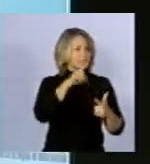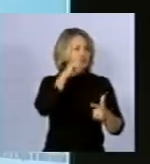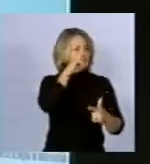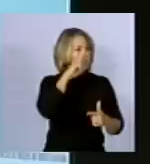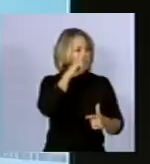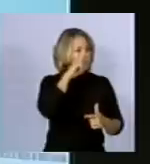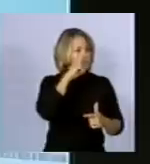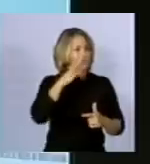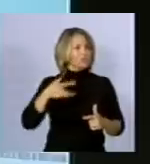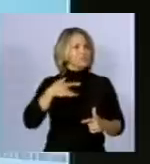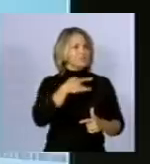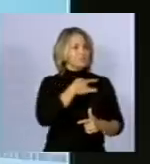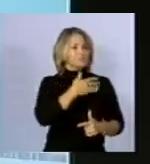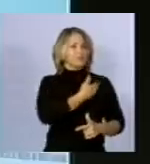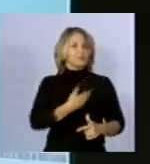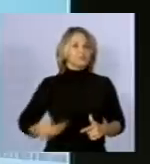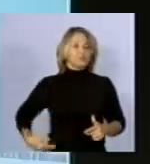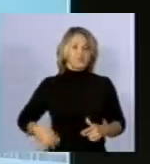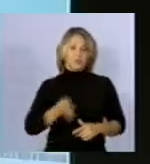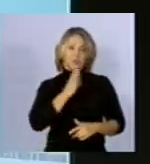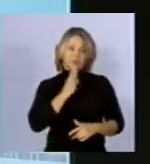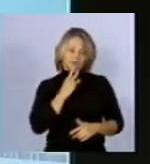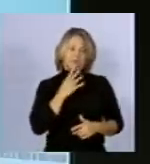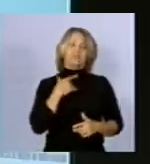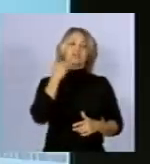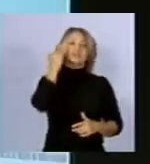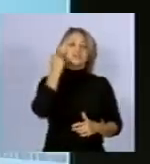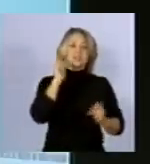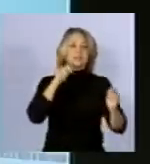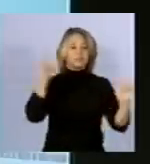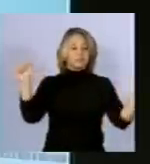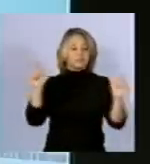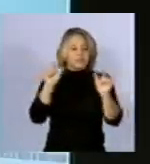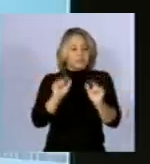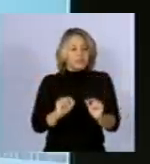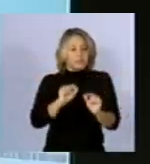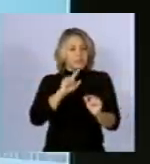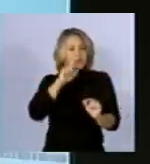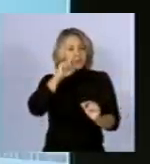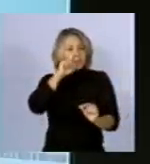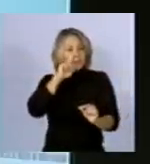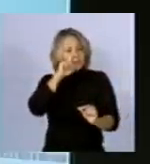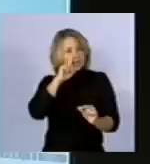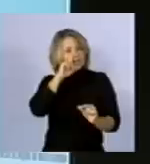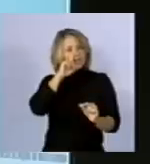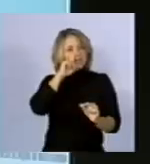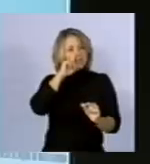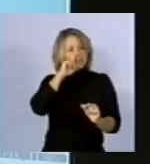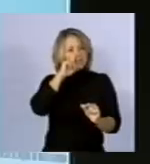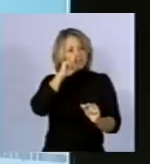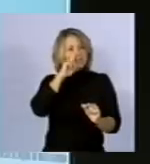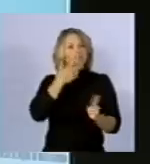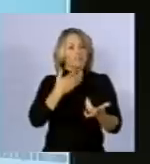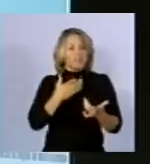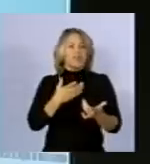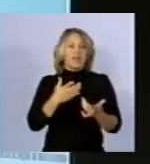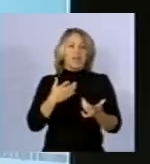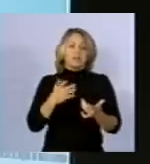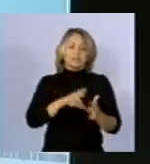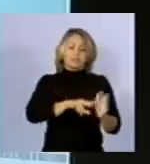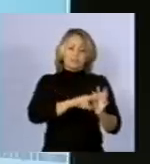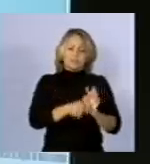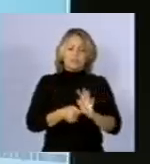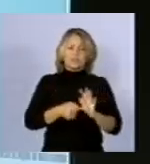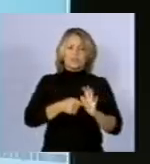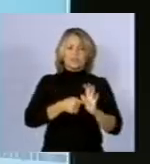conhecido e eu conheço medidas possíveis para reduzir esse risco que foram relatadas aqui várias medidas